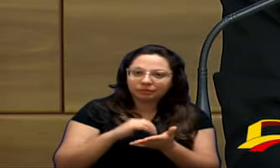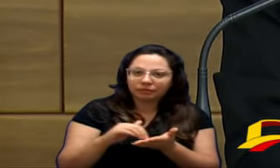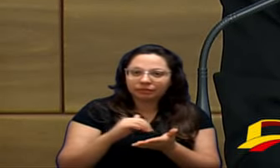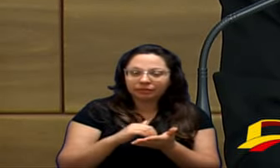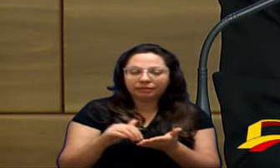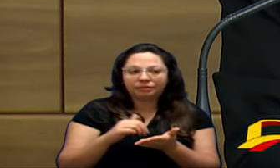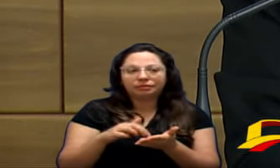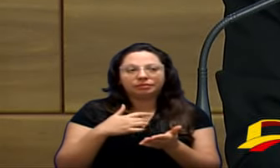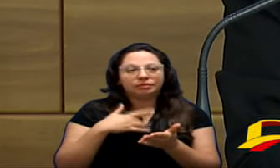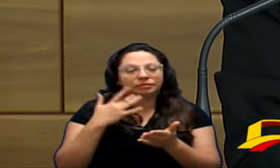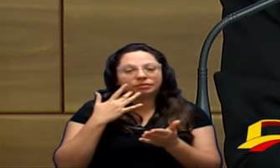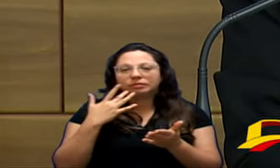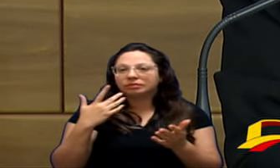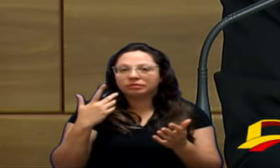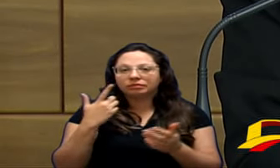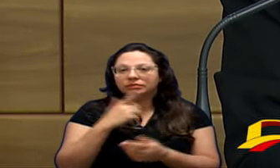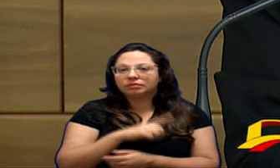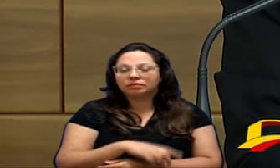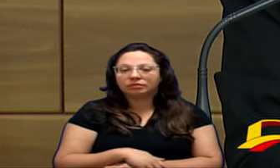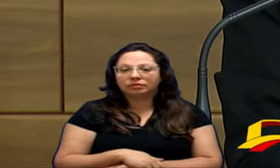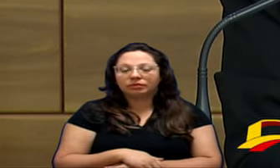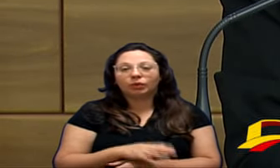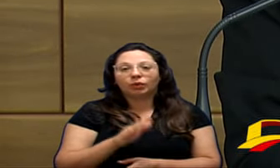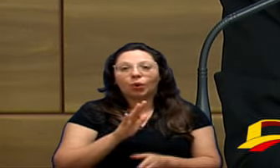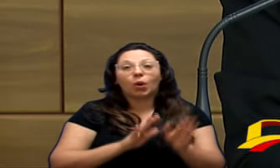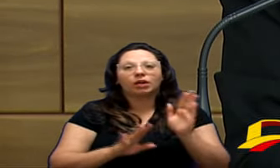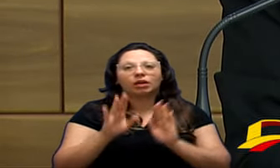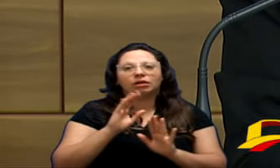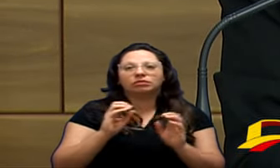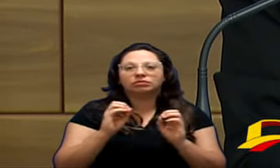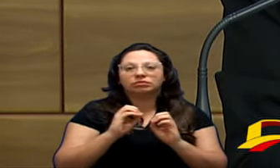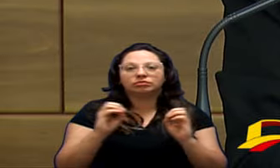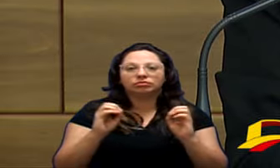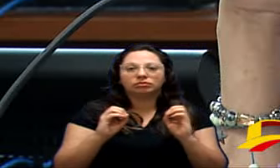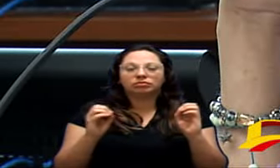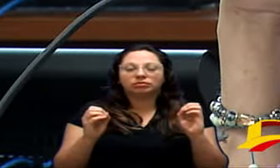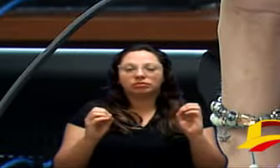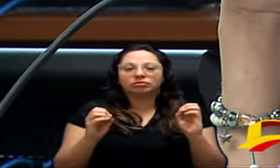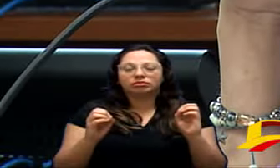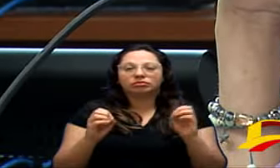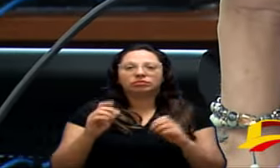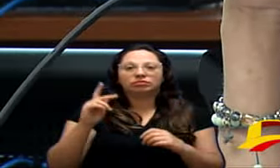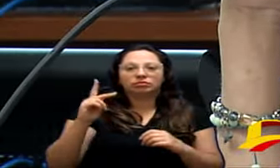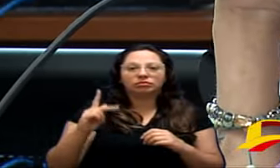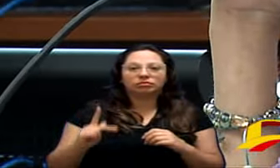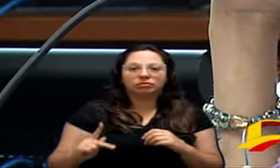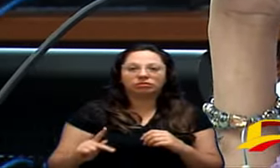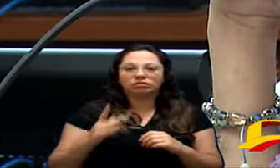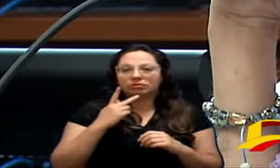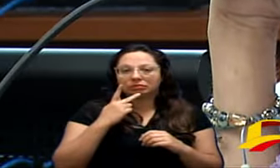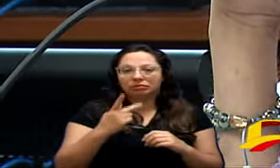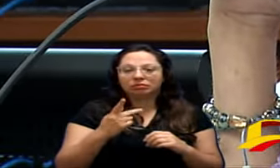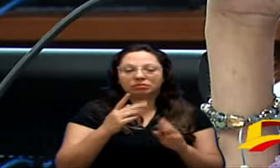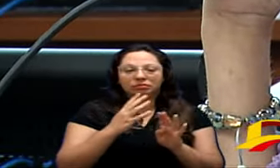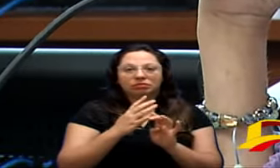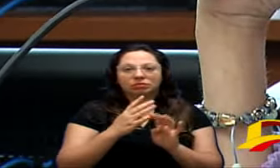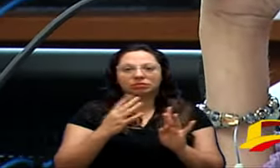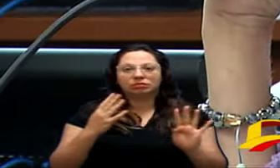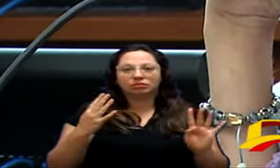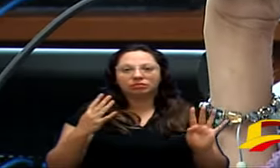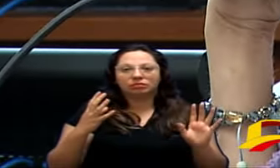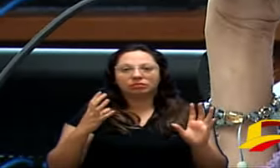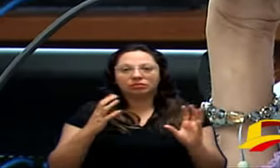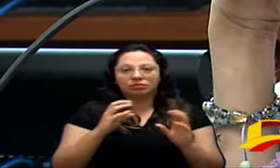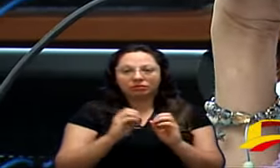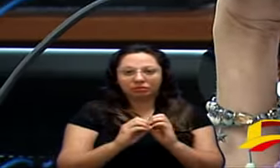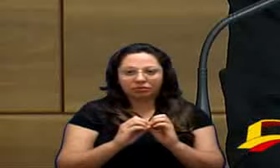praticamente quase que automático cuidado com esse termo zerar secretário o prefeito disse quer zerar as filas de espera e nós estamos aí só vendo